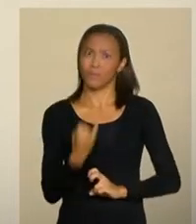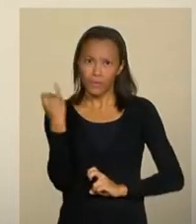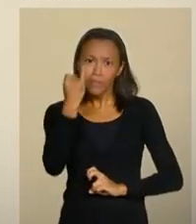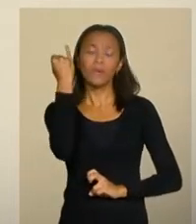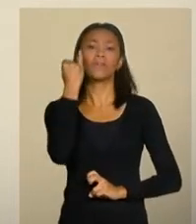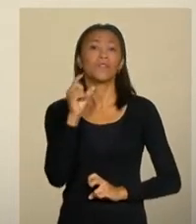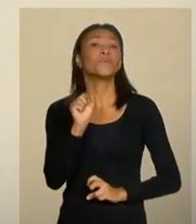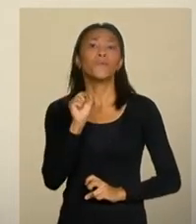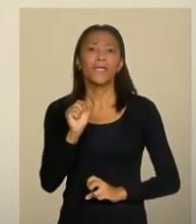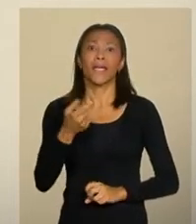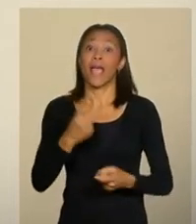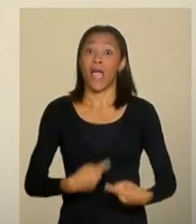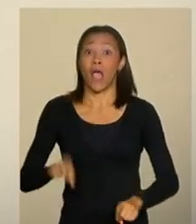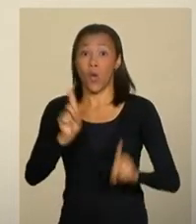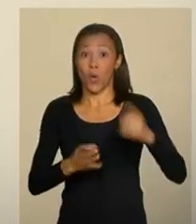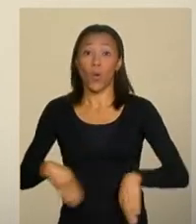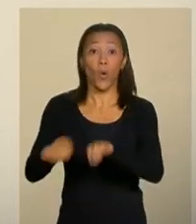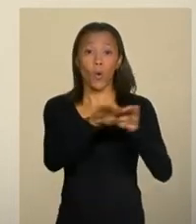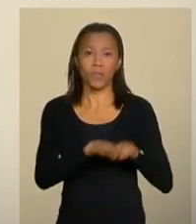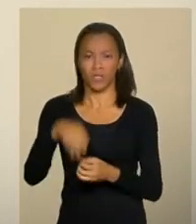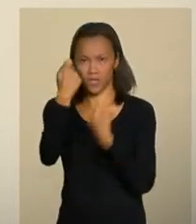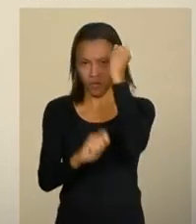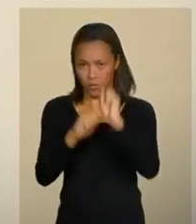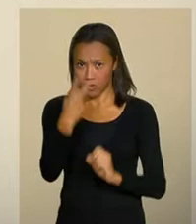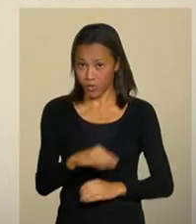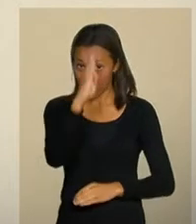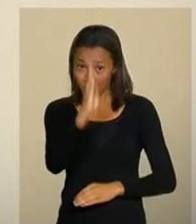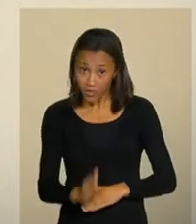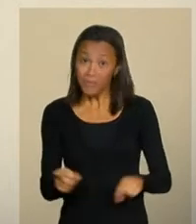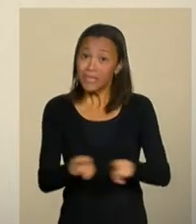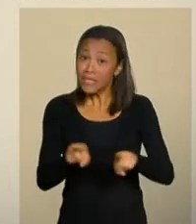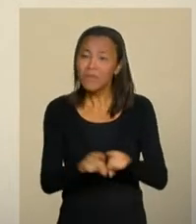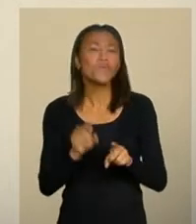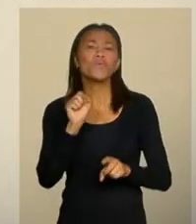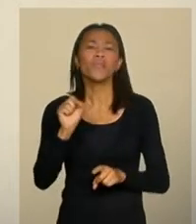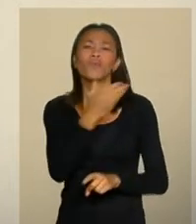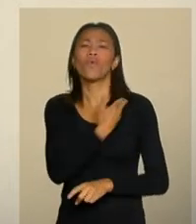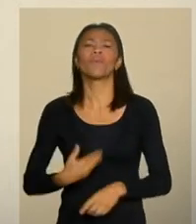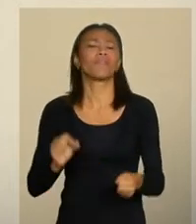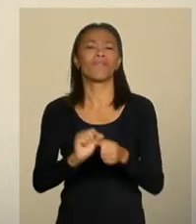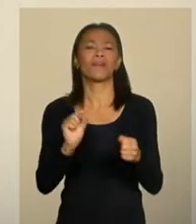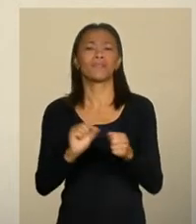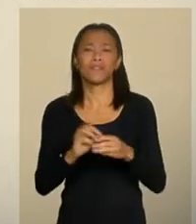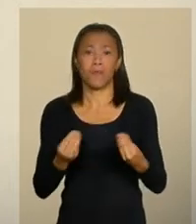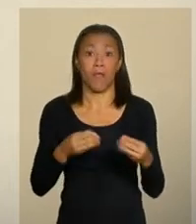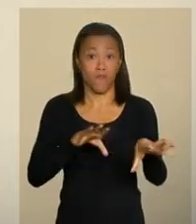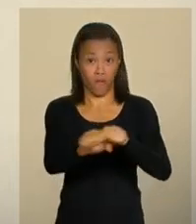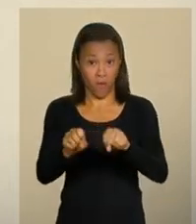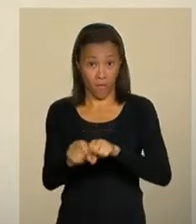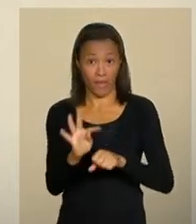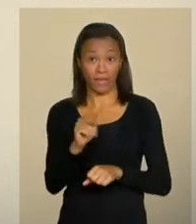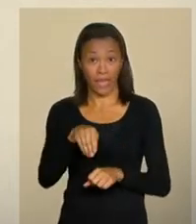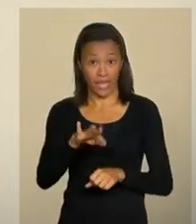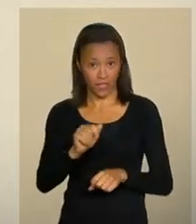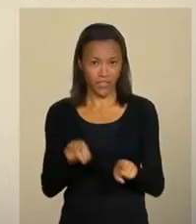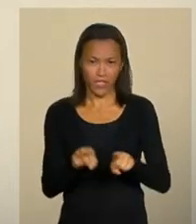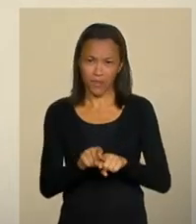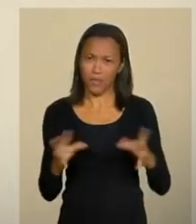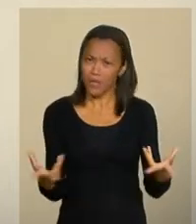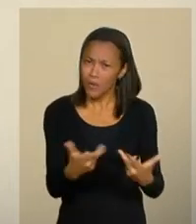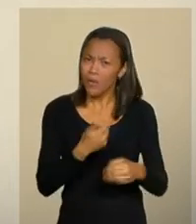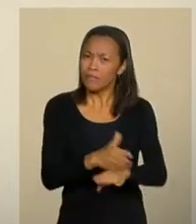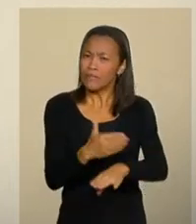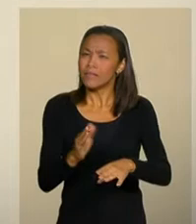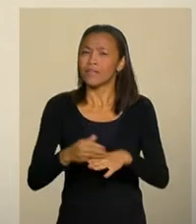importante que é a competitividade da indústria brasileira e sobre o que o Governo está fazendo para formar técnicos nossos